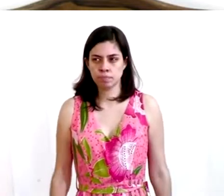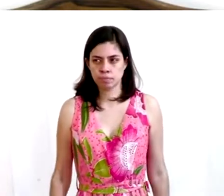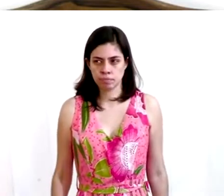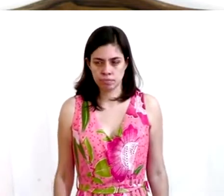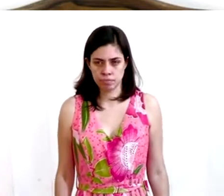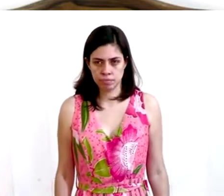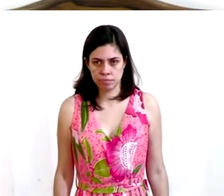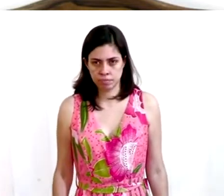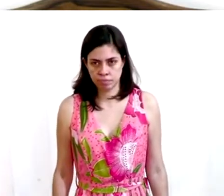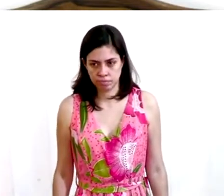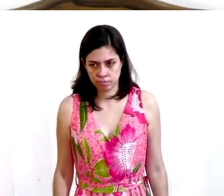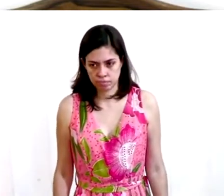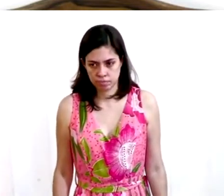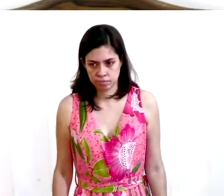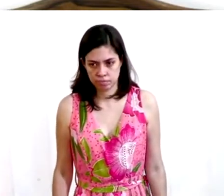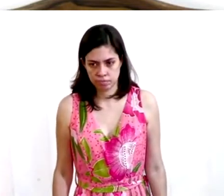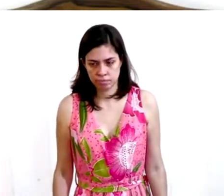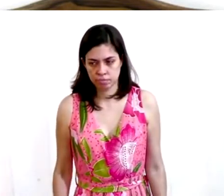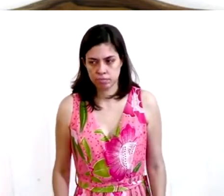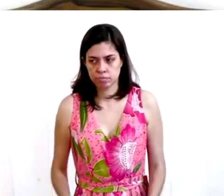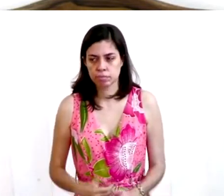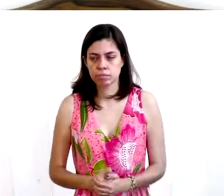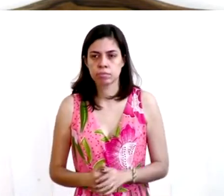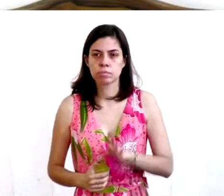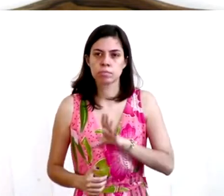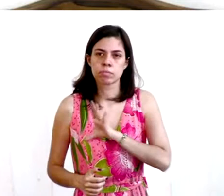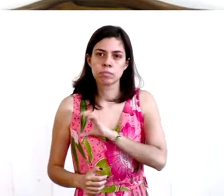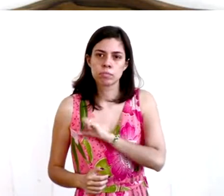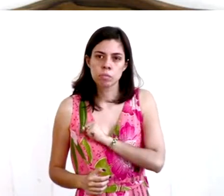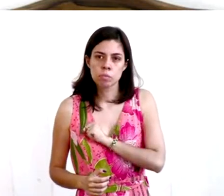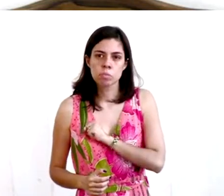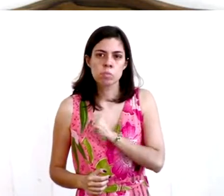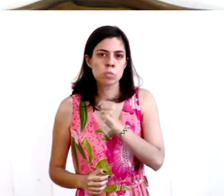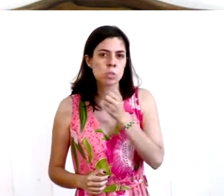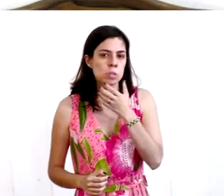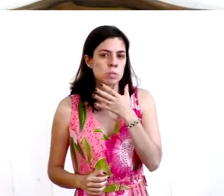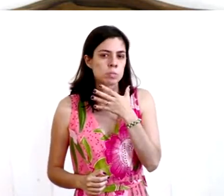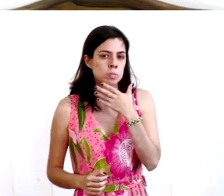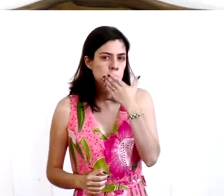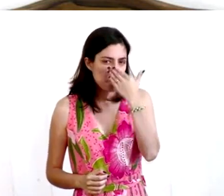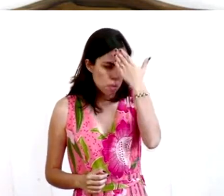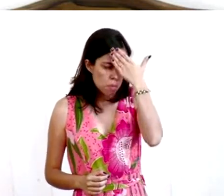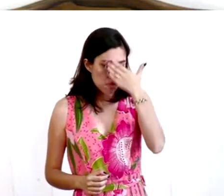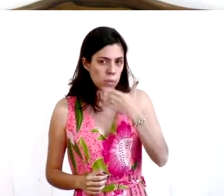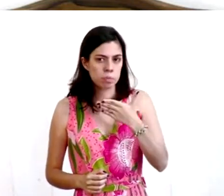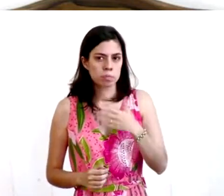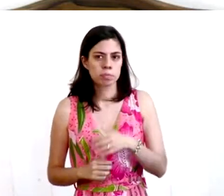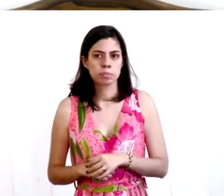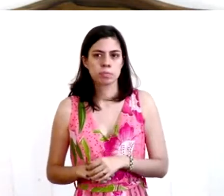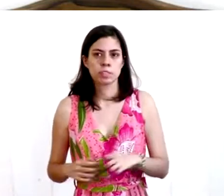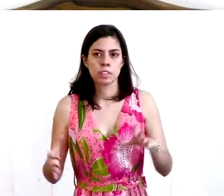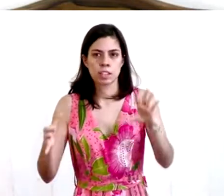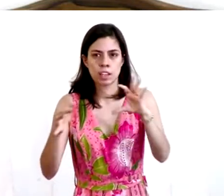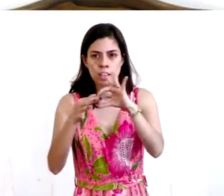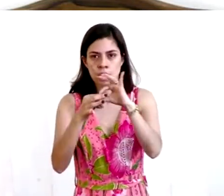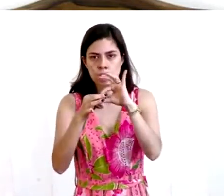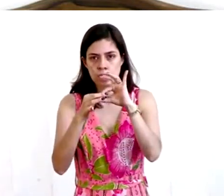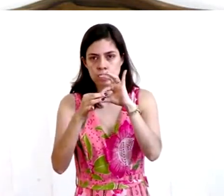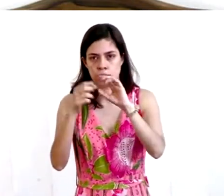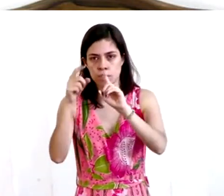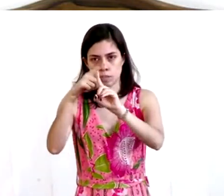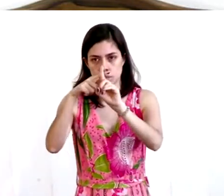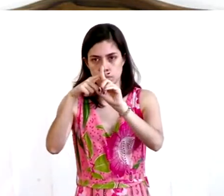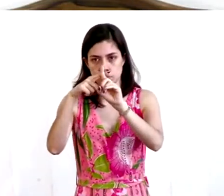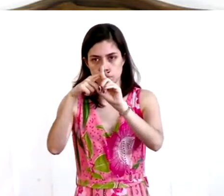luz e as trevas, entre o amor e o ódio, essa ligação foi feita pela cruz. Se